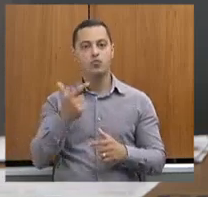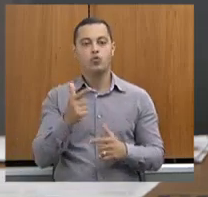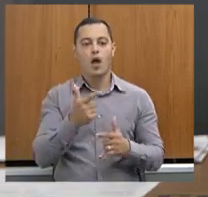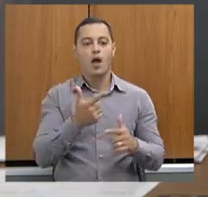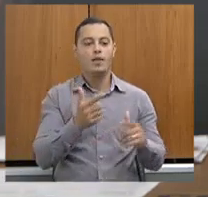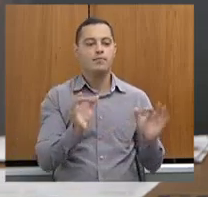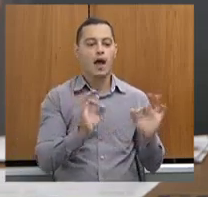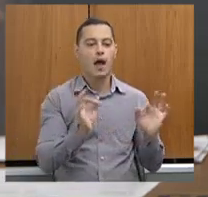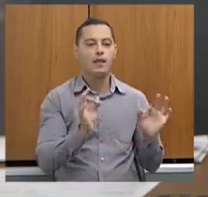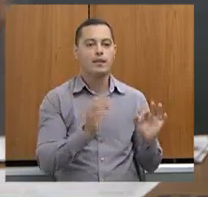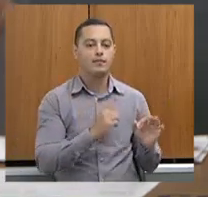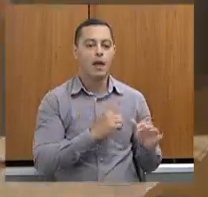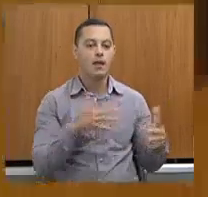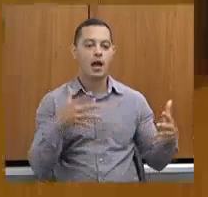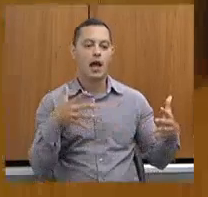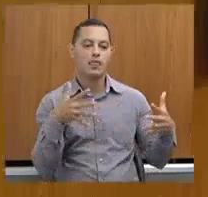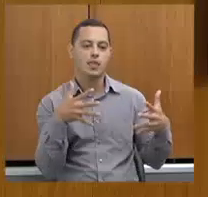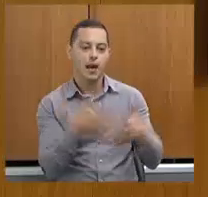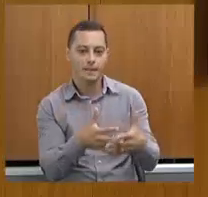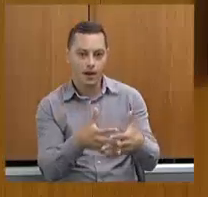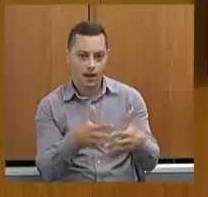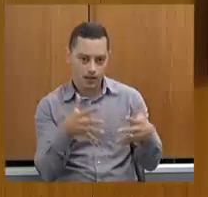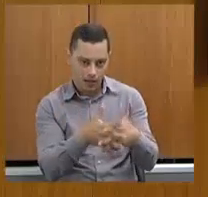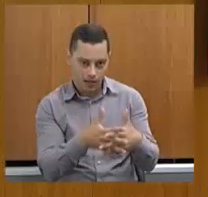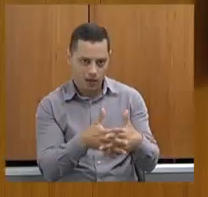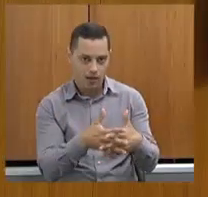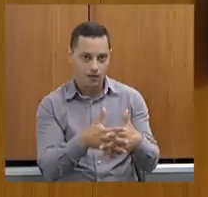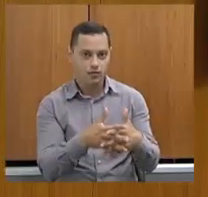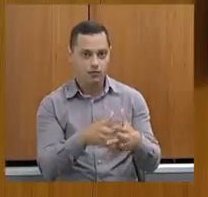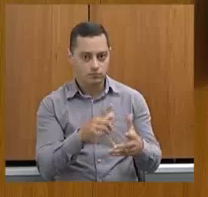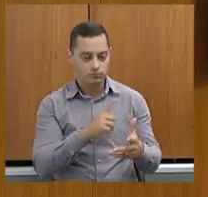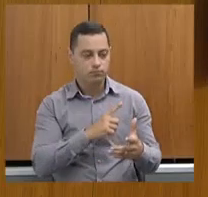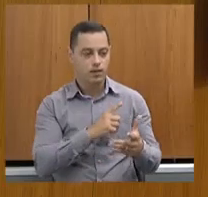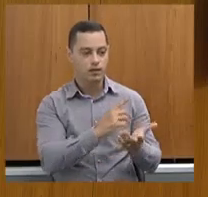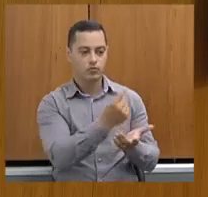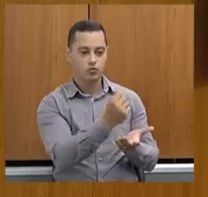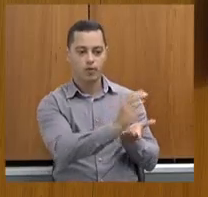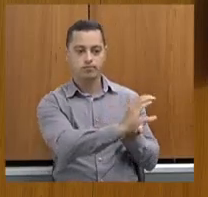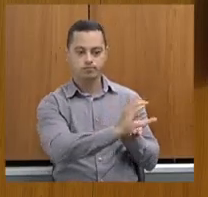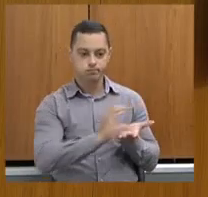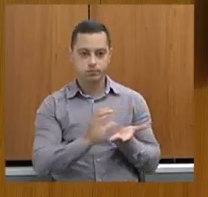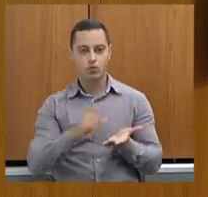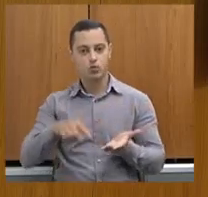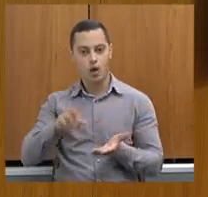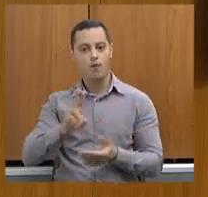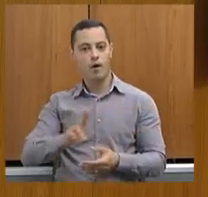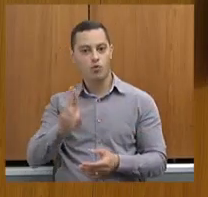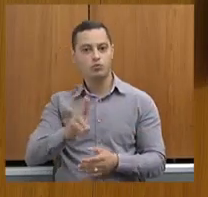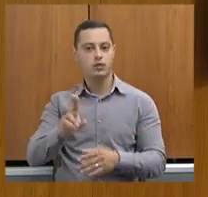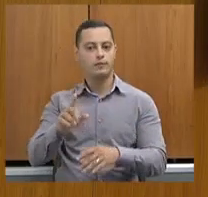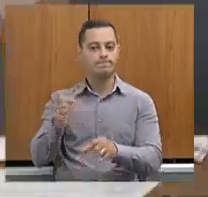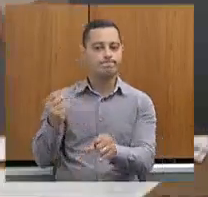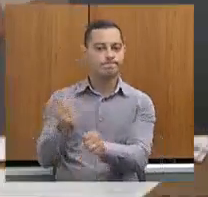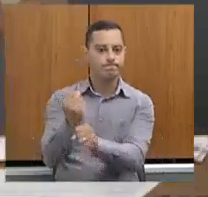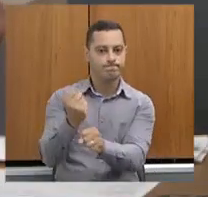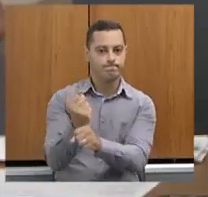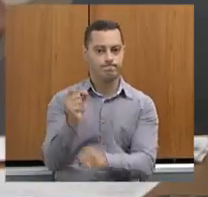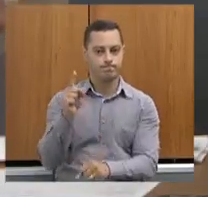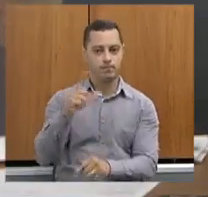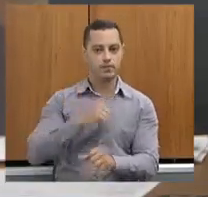esteja atrasando os recursos estão sendo utilizados dentro da normalidade do cronograma